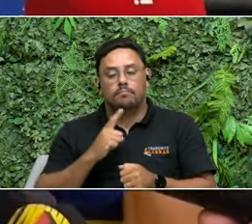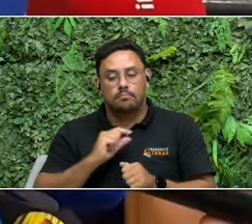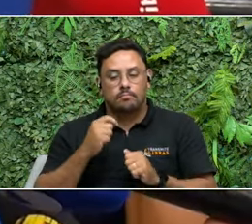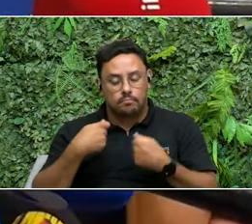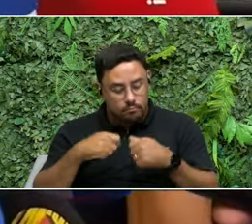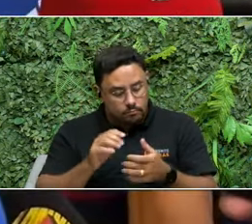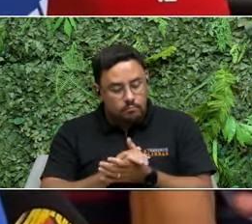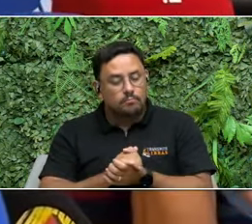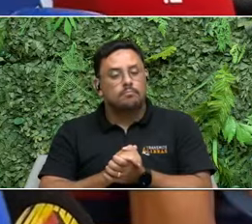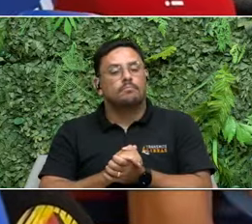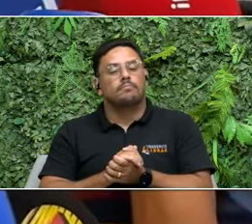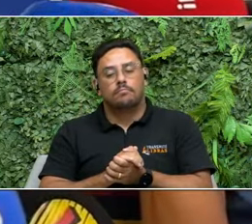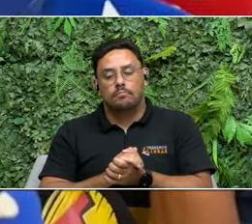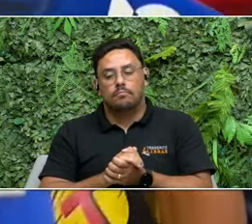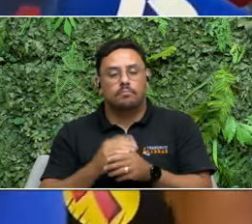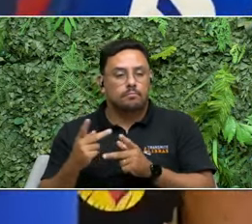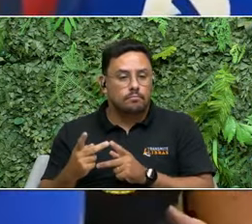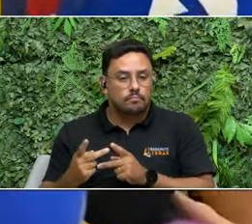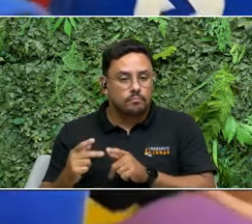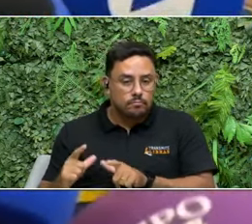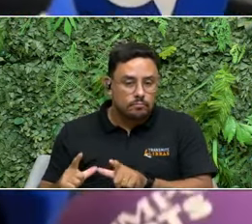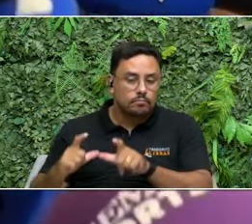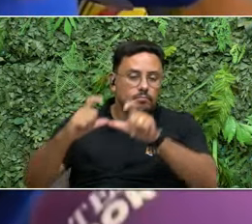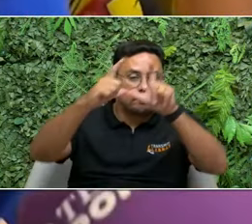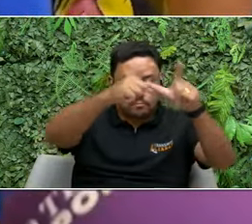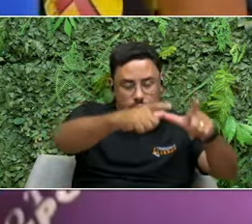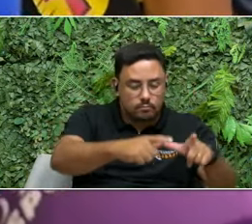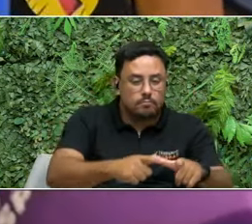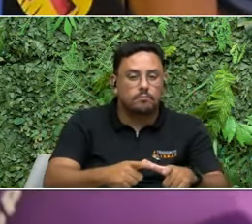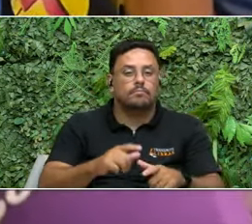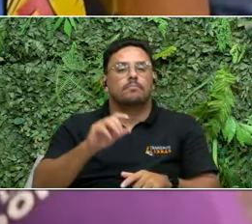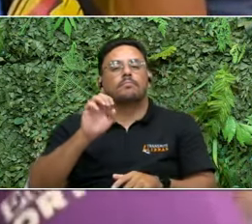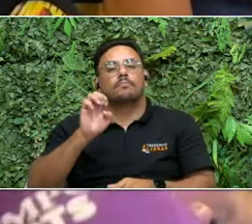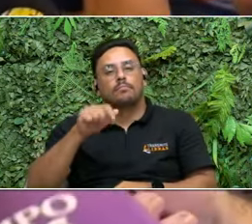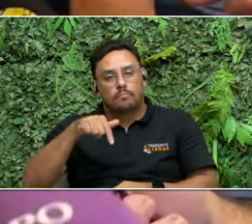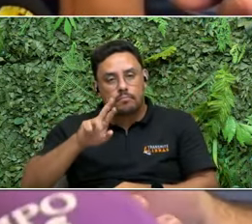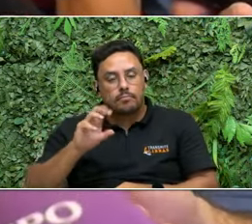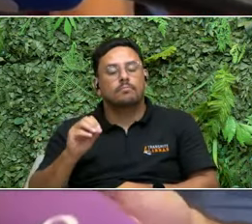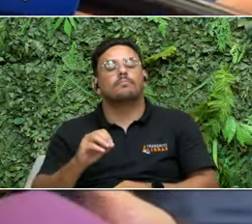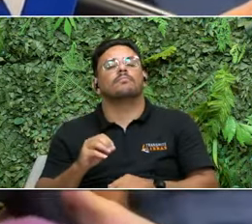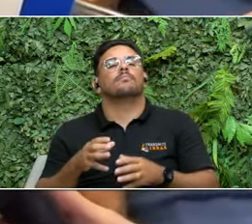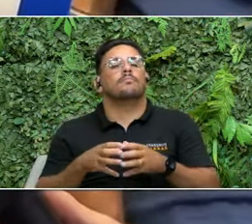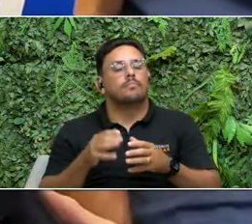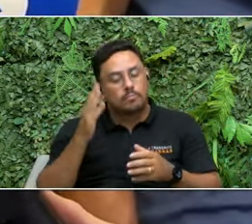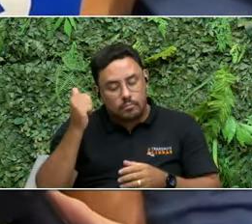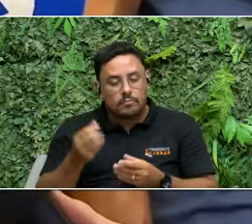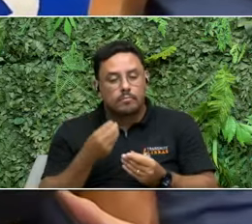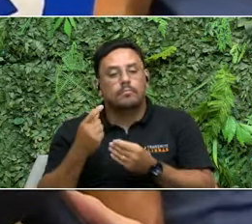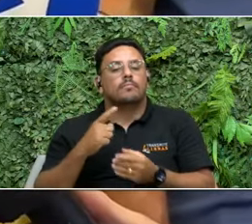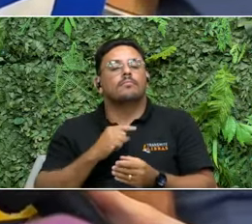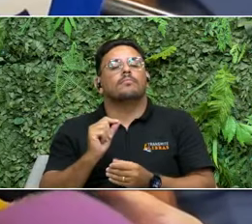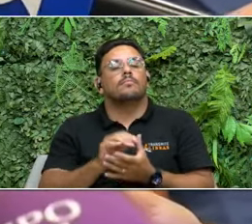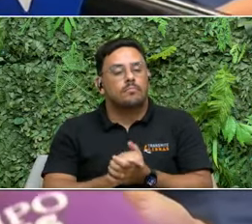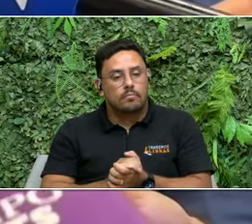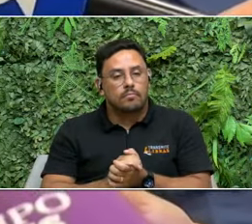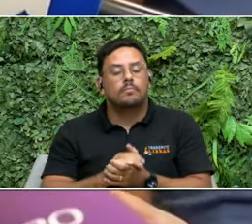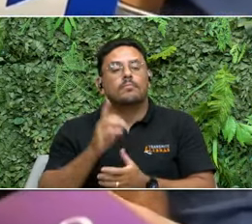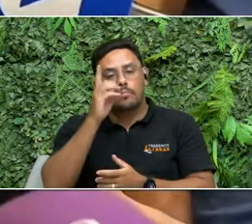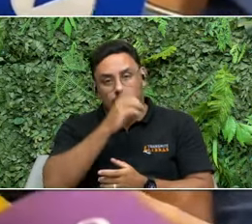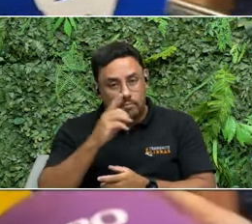quaa Ecuador par chip sabiendo queo